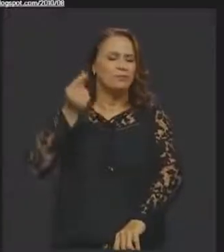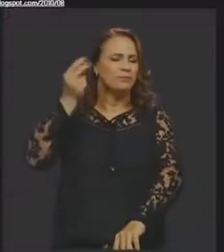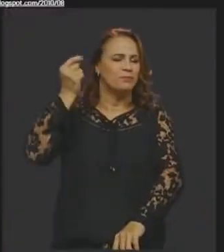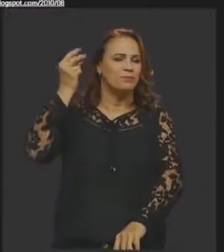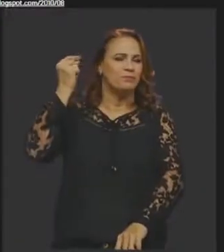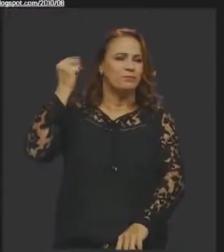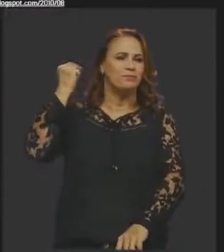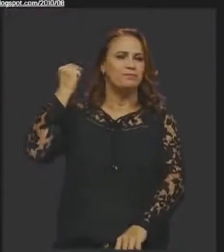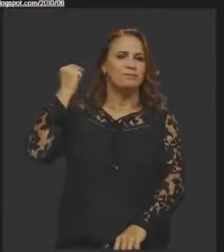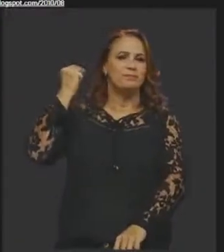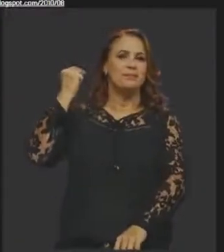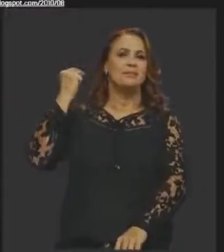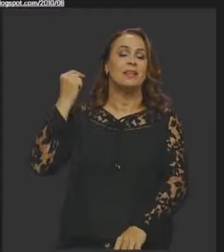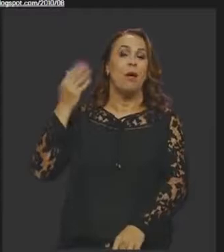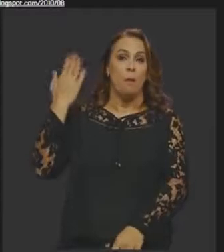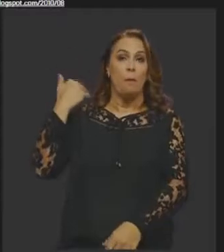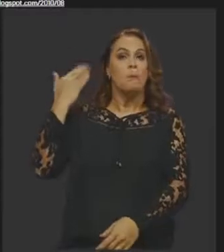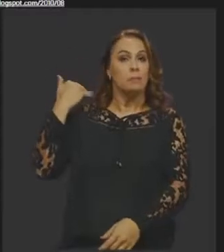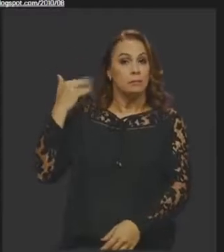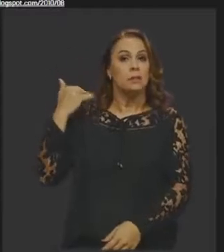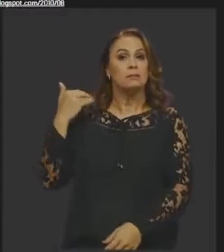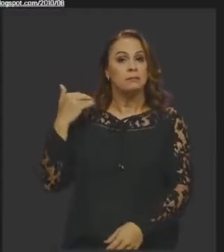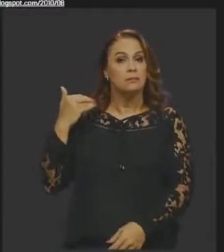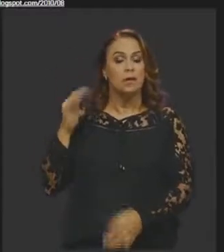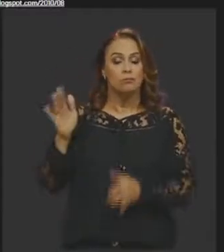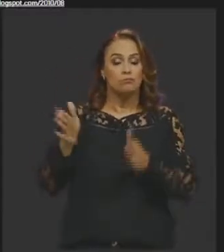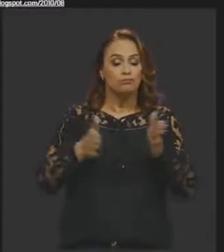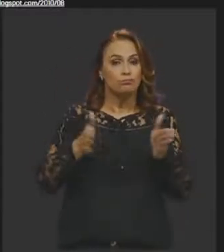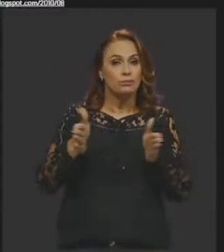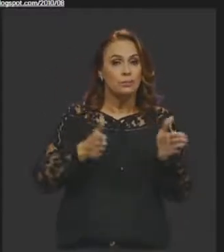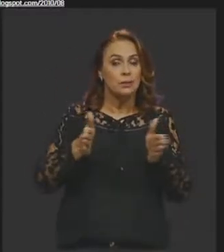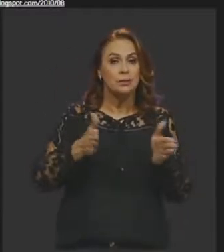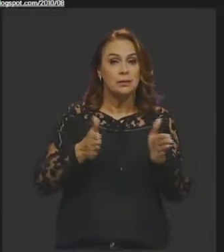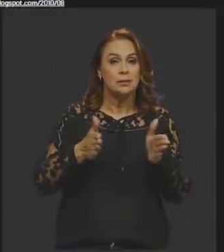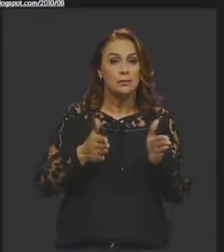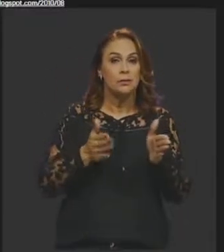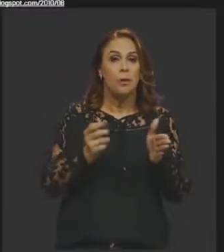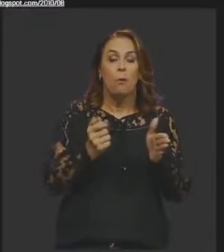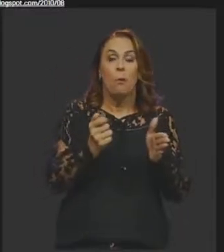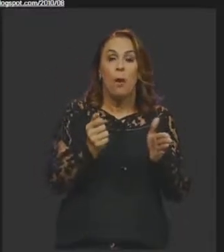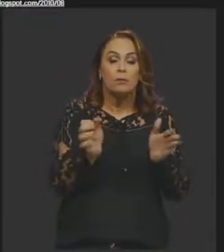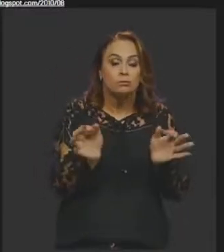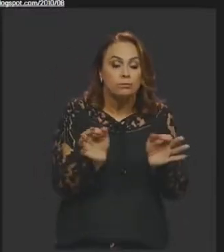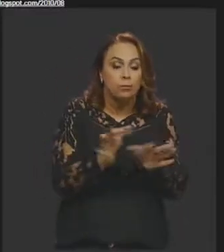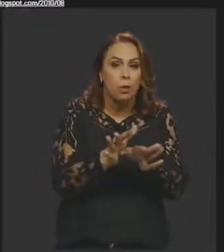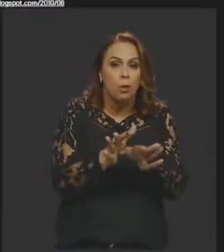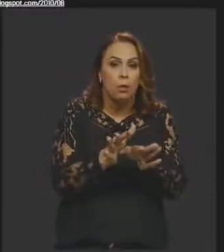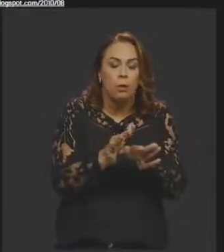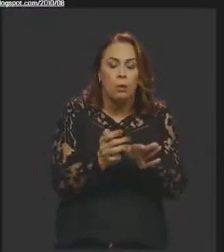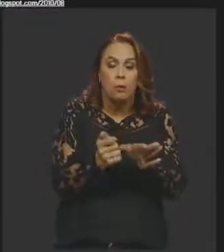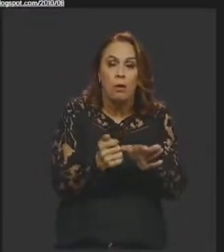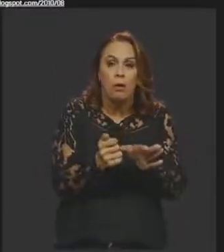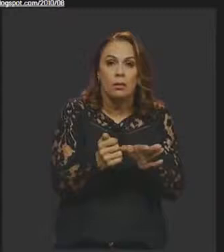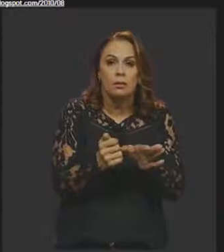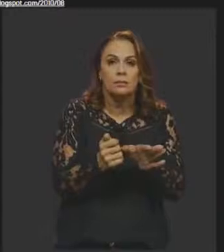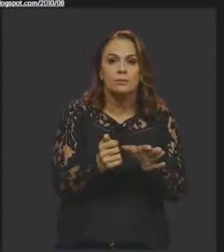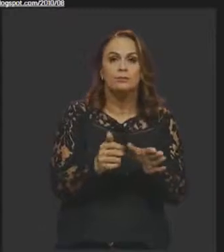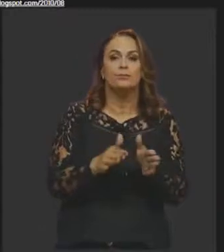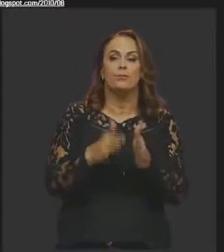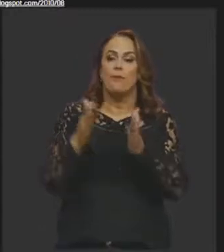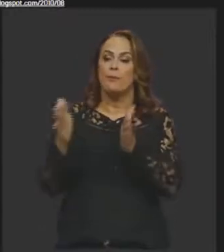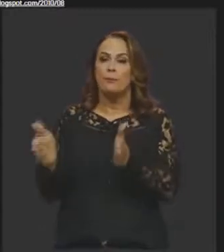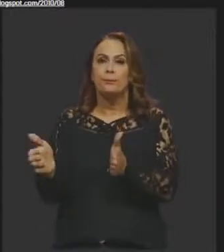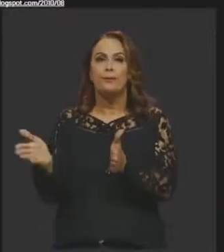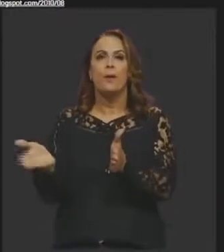ela praticamente aqui no nosso país quase não se via falar muito, mas agora a doença já está voltando por